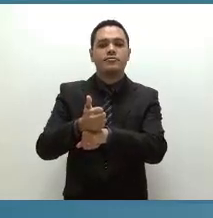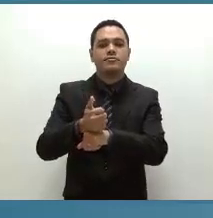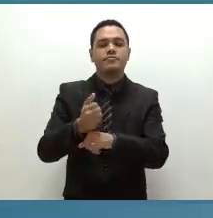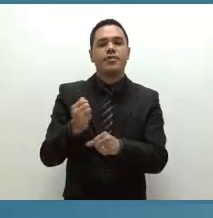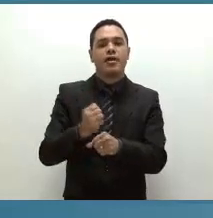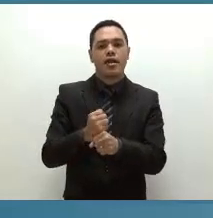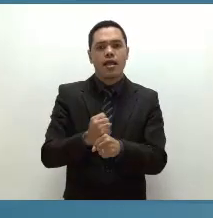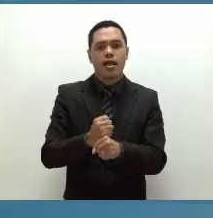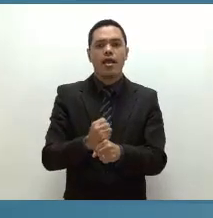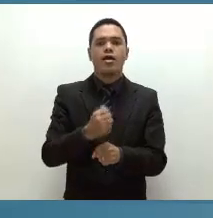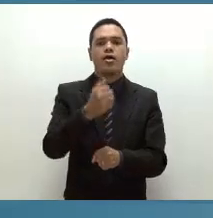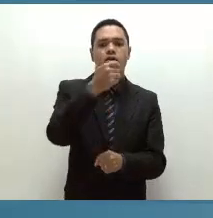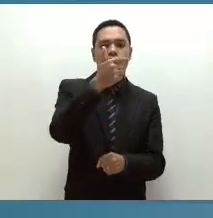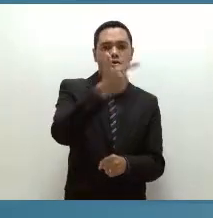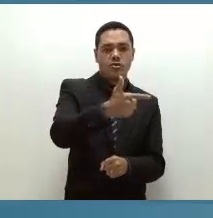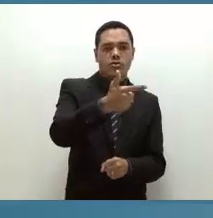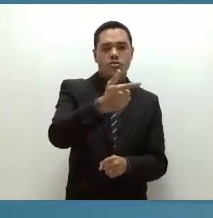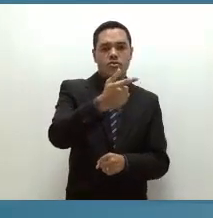2023-2025?